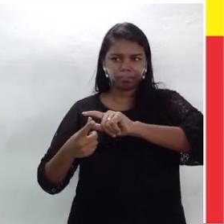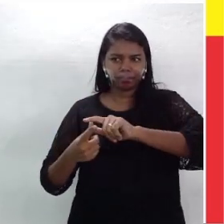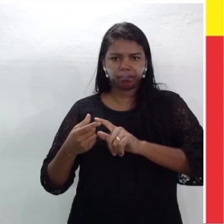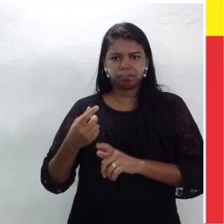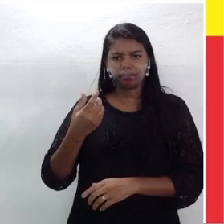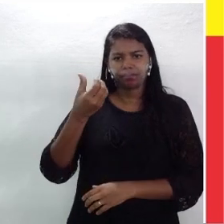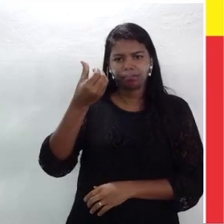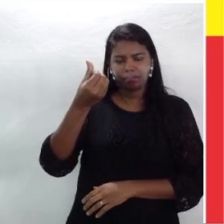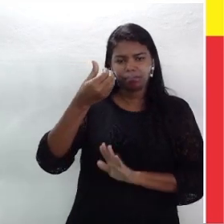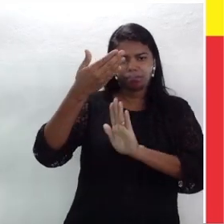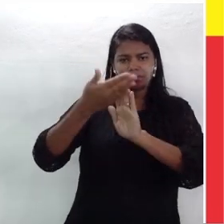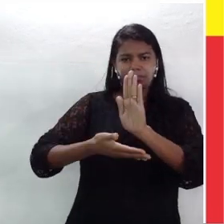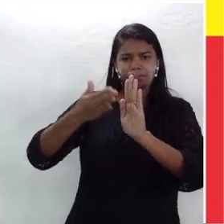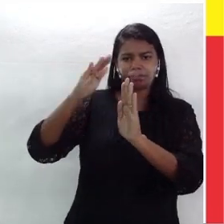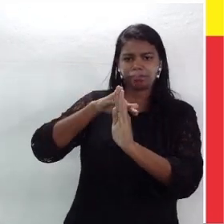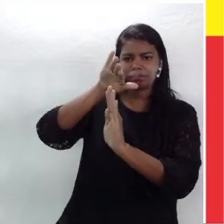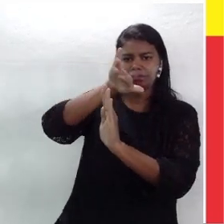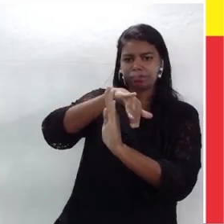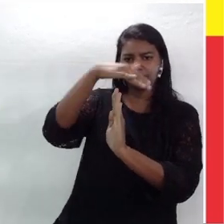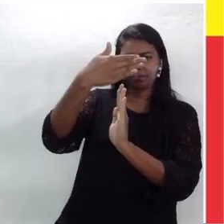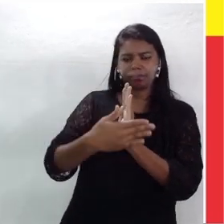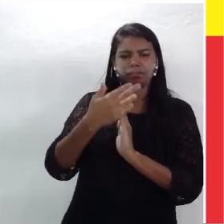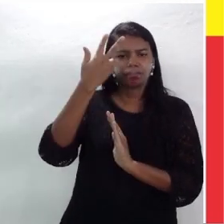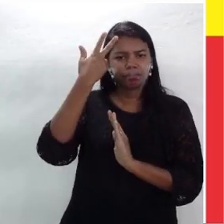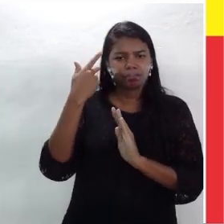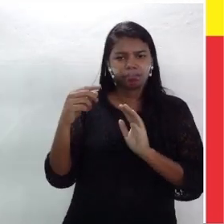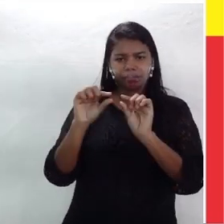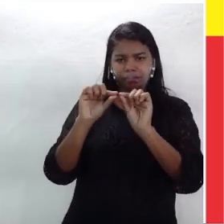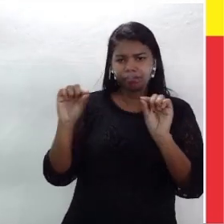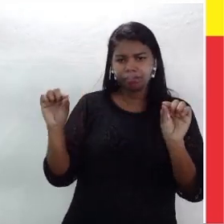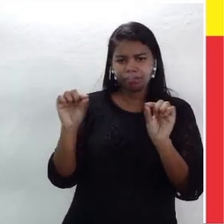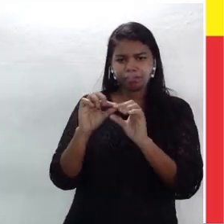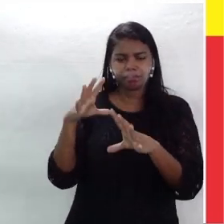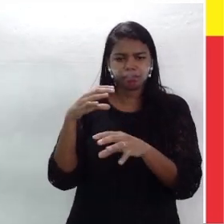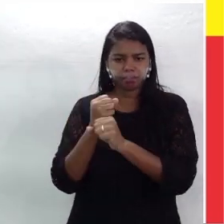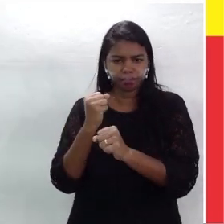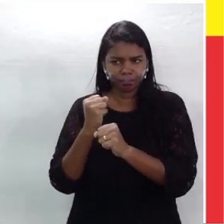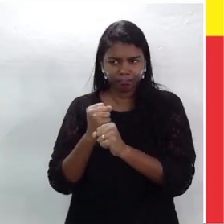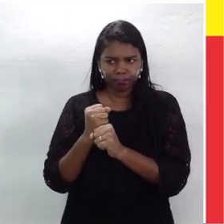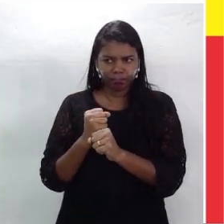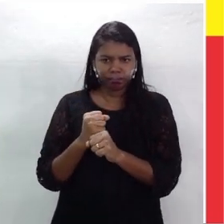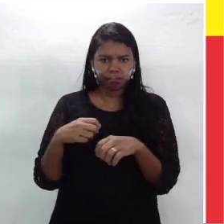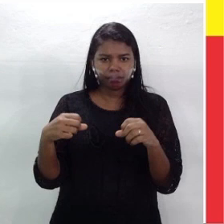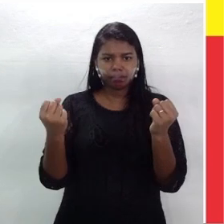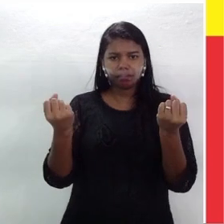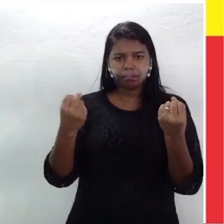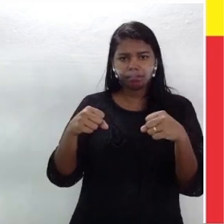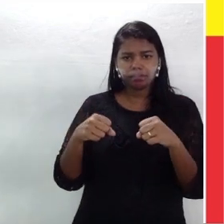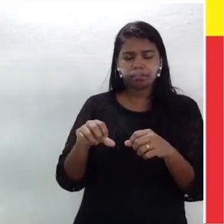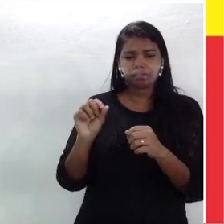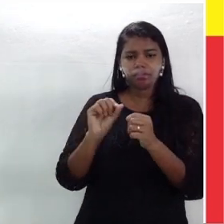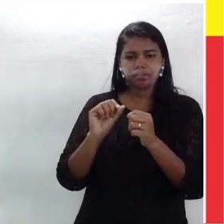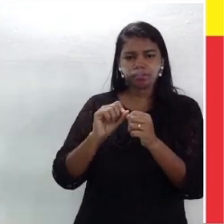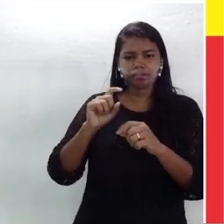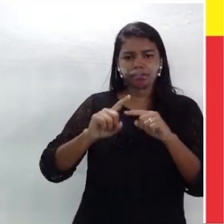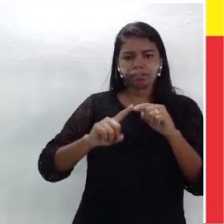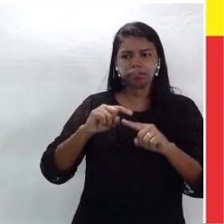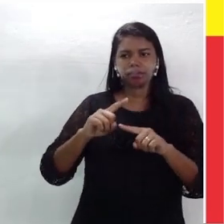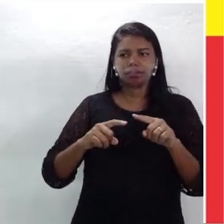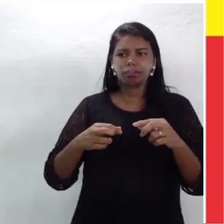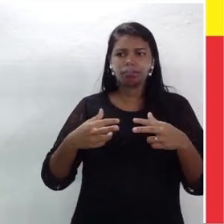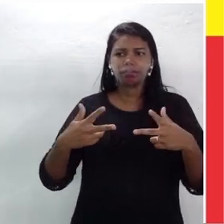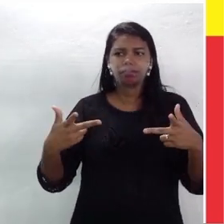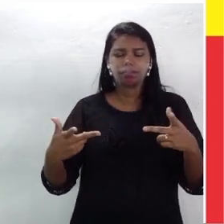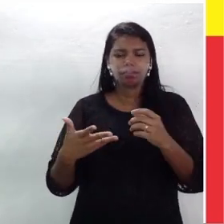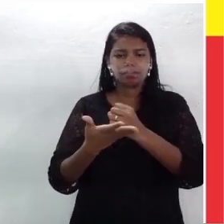faces são quadrados de mesmo lado. Para calcular o volume do cubo, é necessário fazer o produto das áreas de